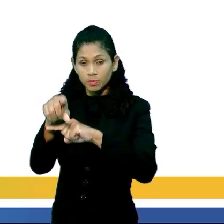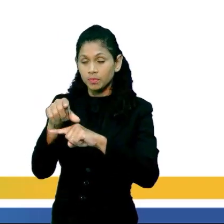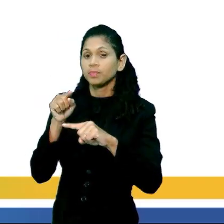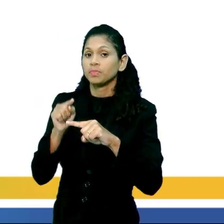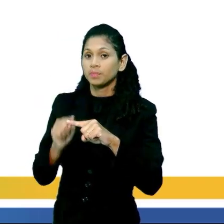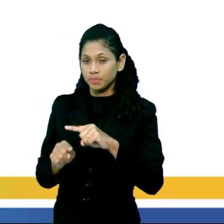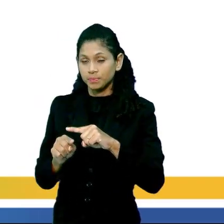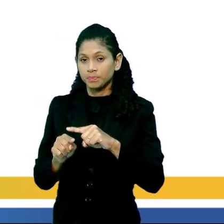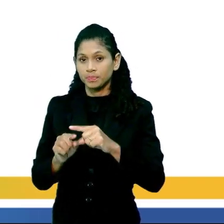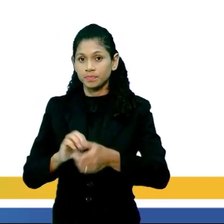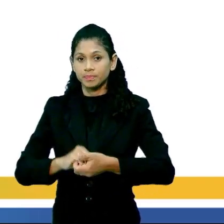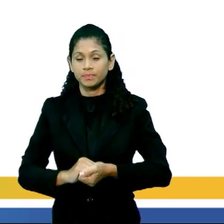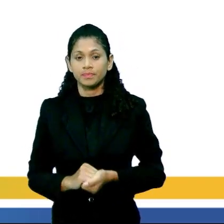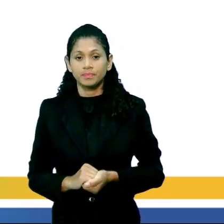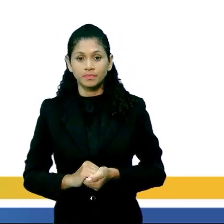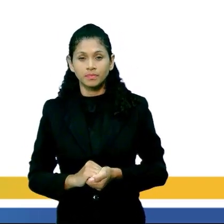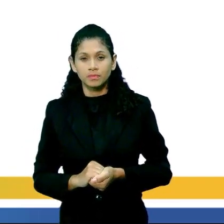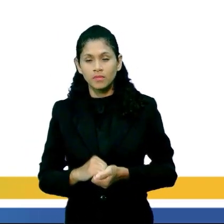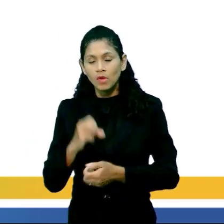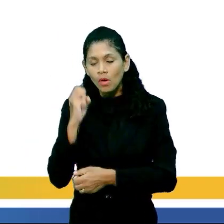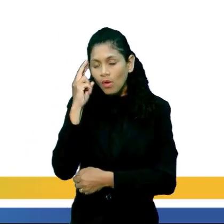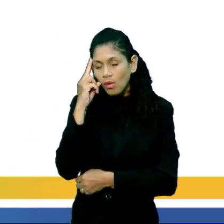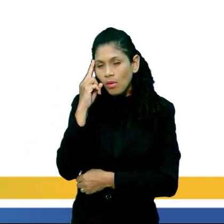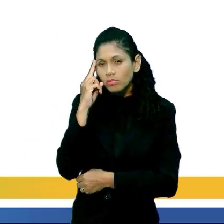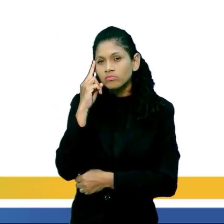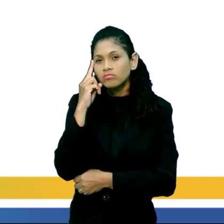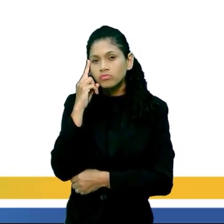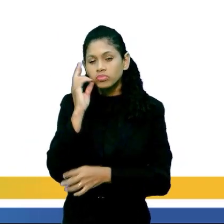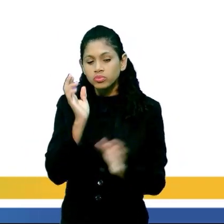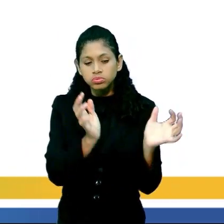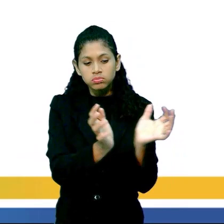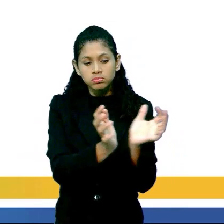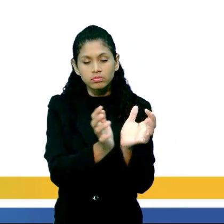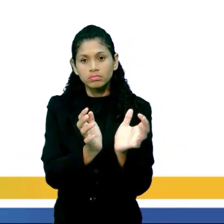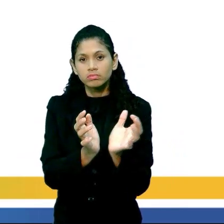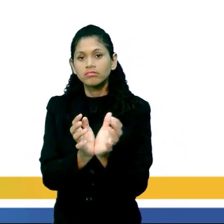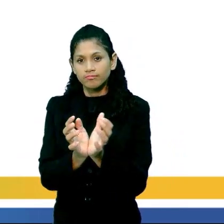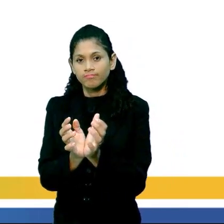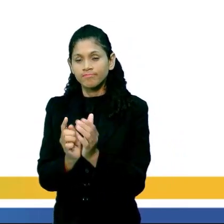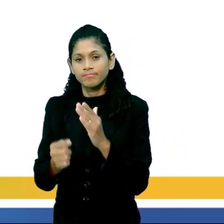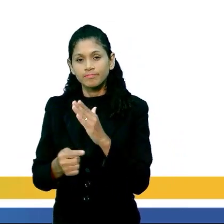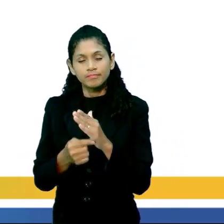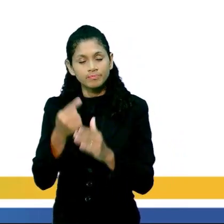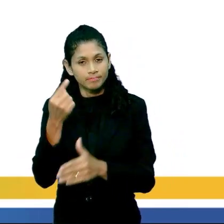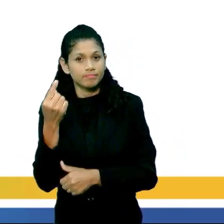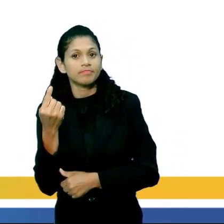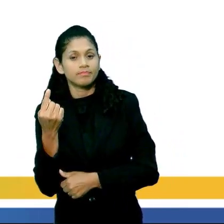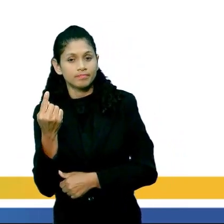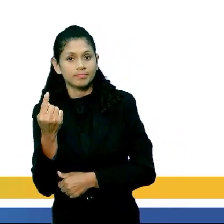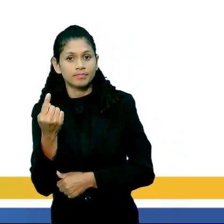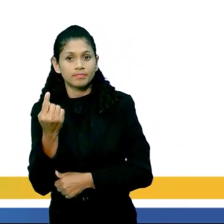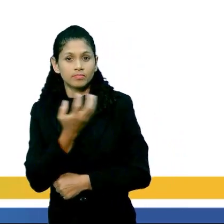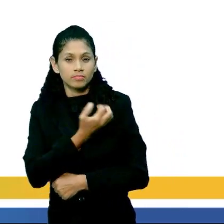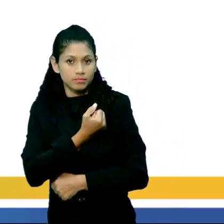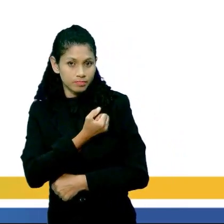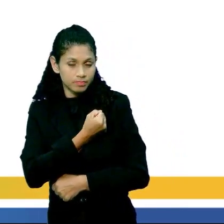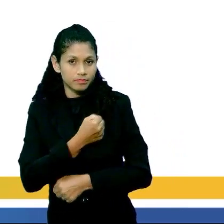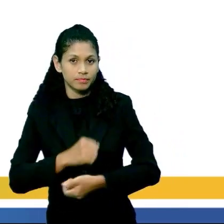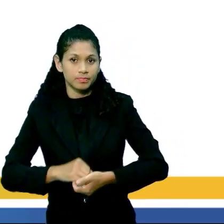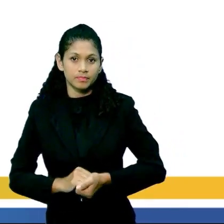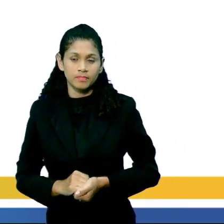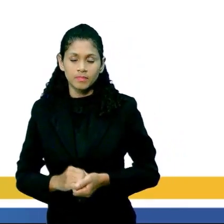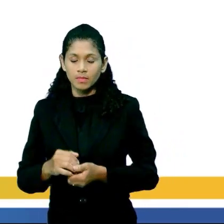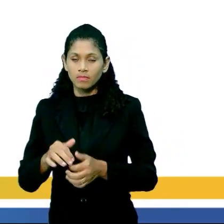de conjuntos e resolução de problemas com equação do primeiro grau. Para facilitar